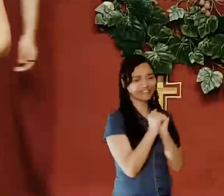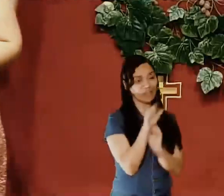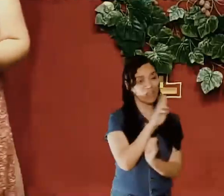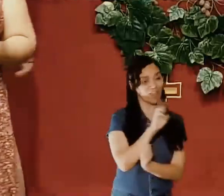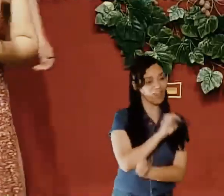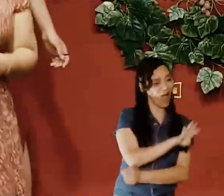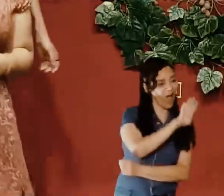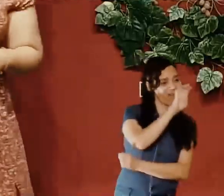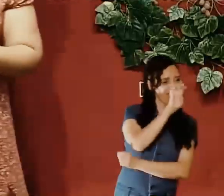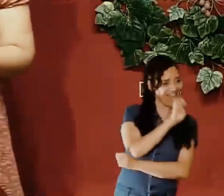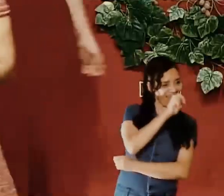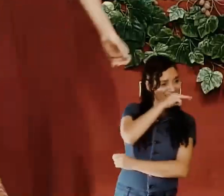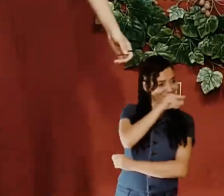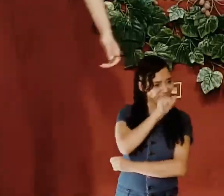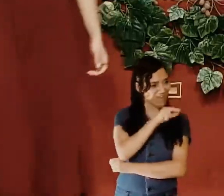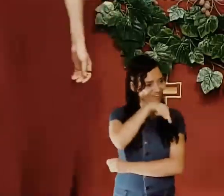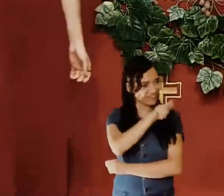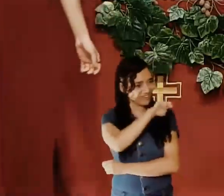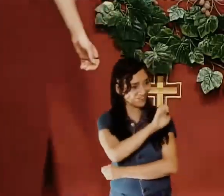Emmanuel.